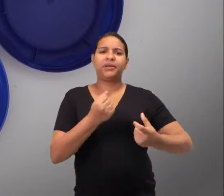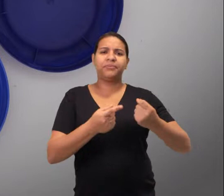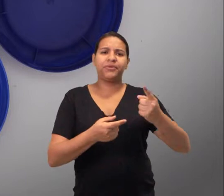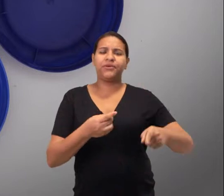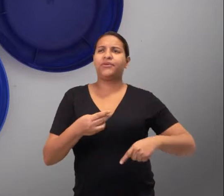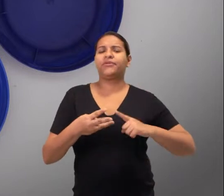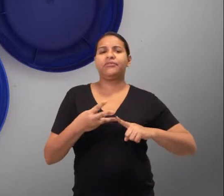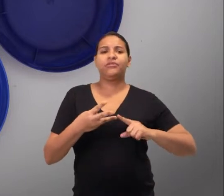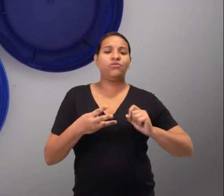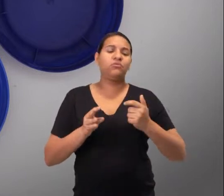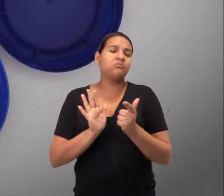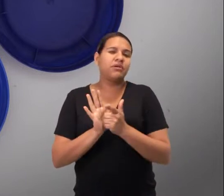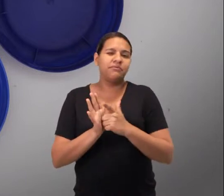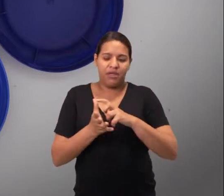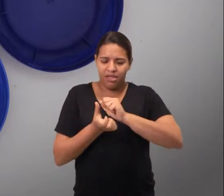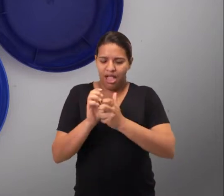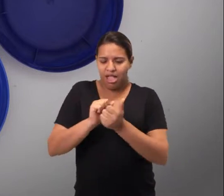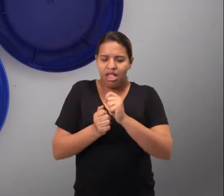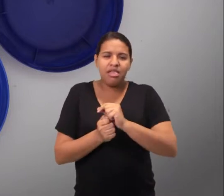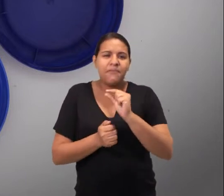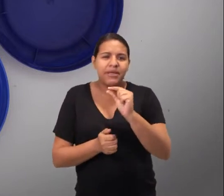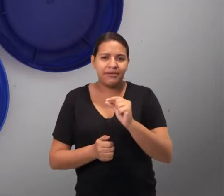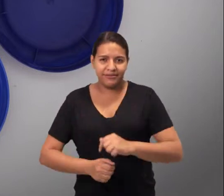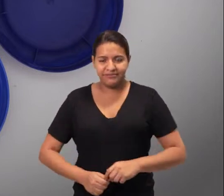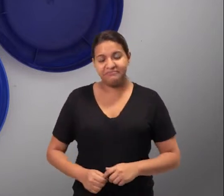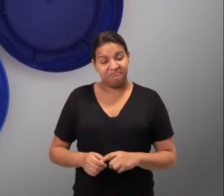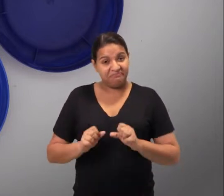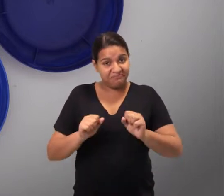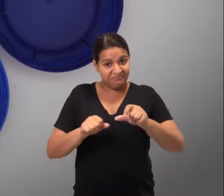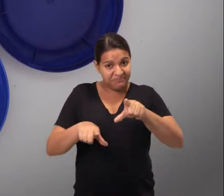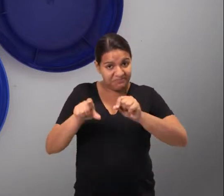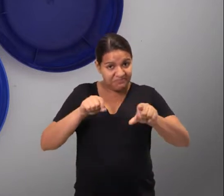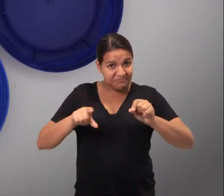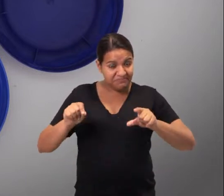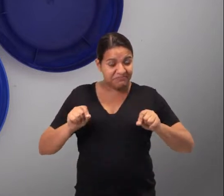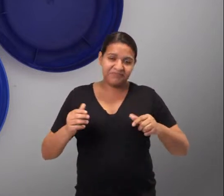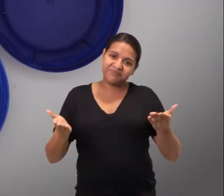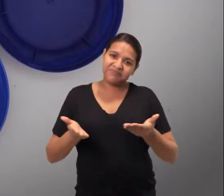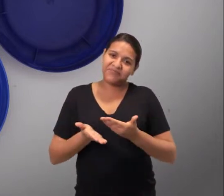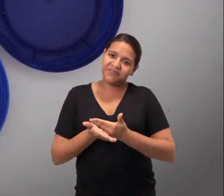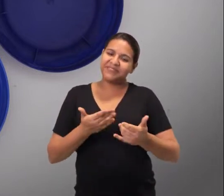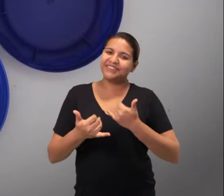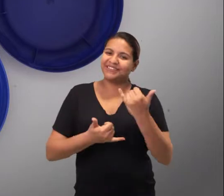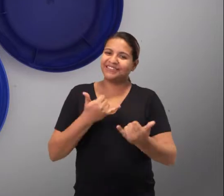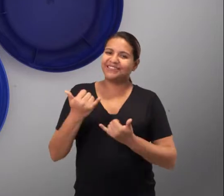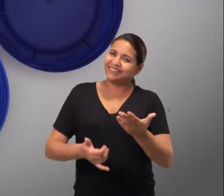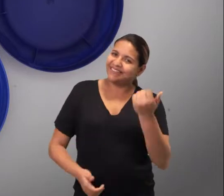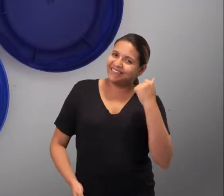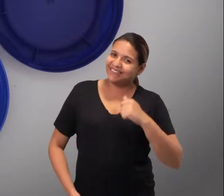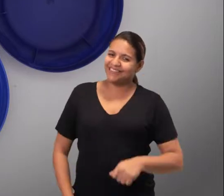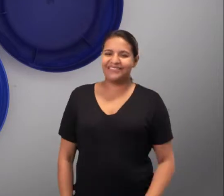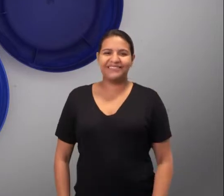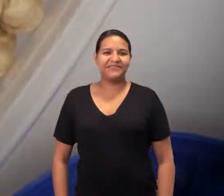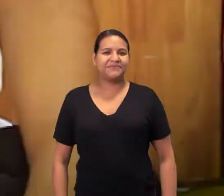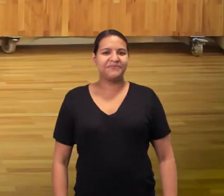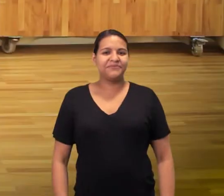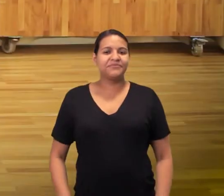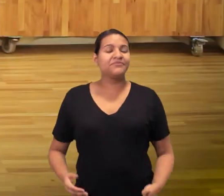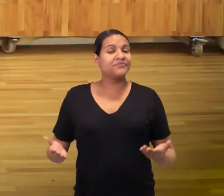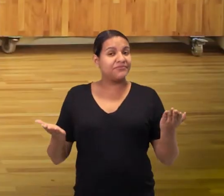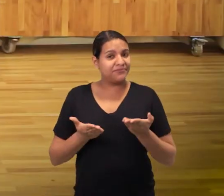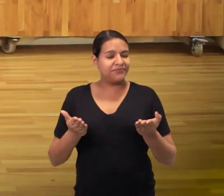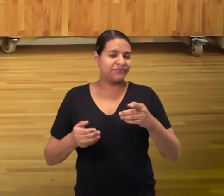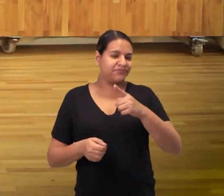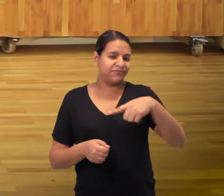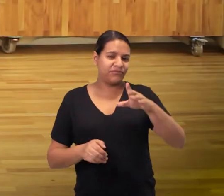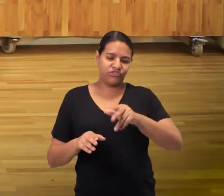mesmo pequenas bolinhas de papel. Então, separe aí esses materiais e vamos começar a brincadeira. Agora que